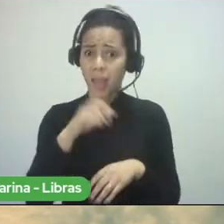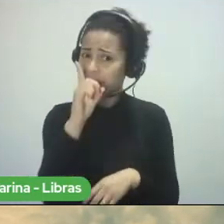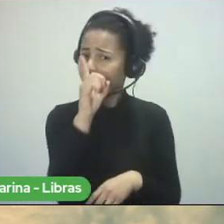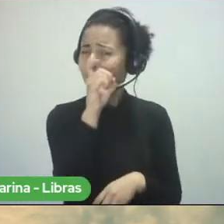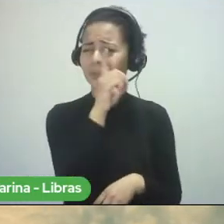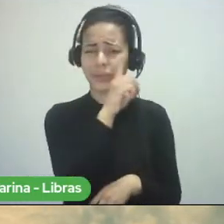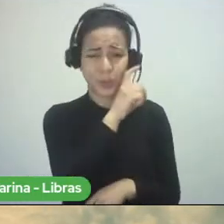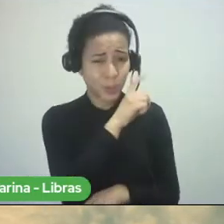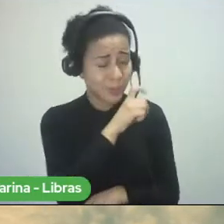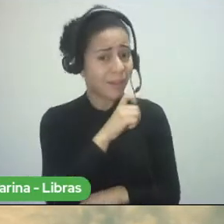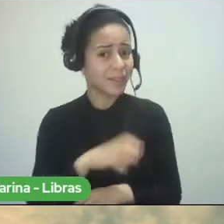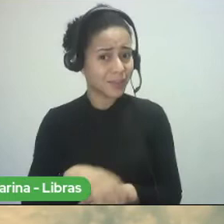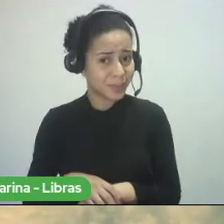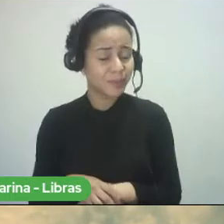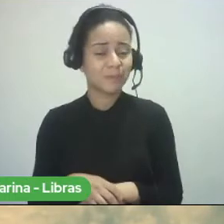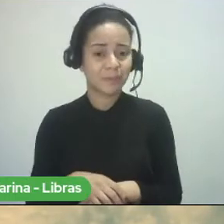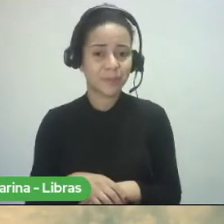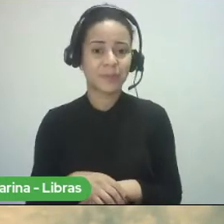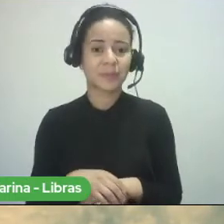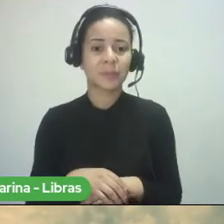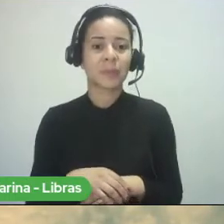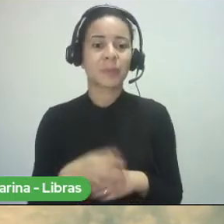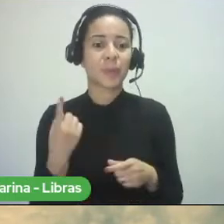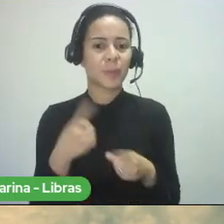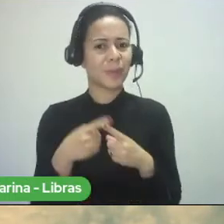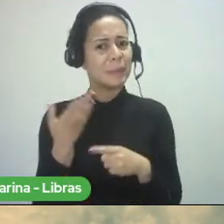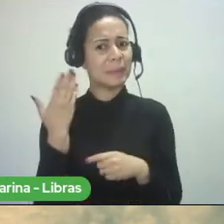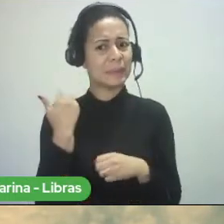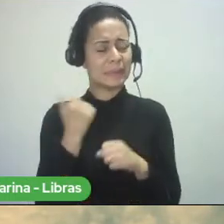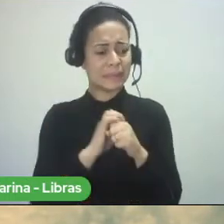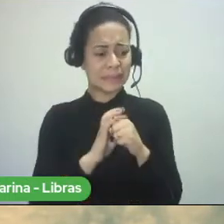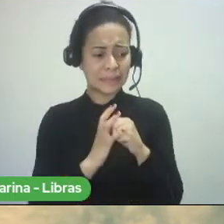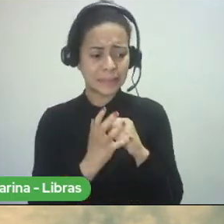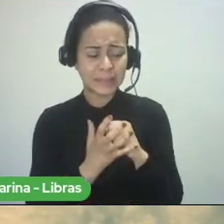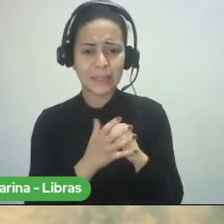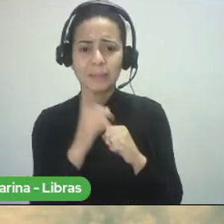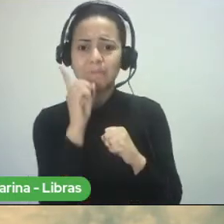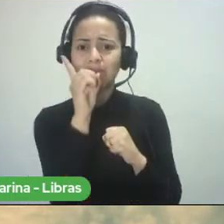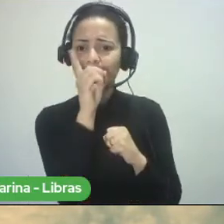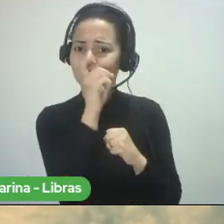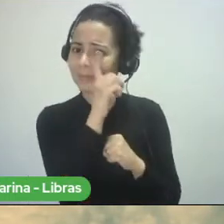dificuldades do que solução, né? Eu não sei como é que foi para ti.